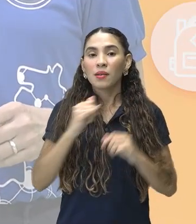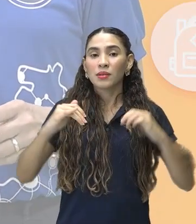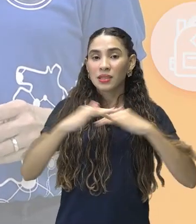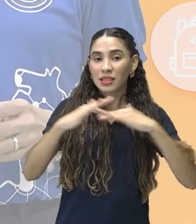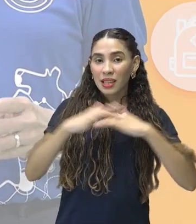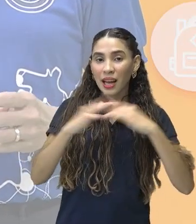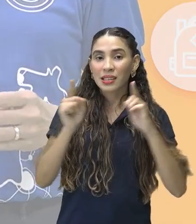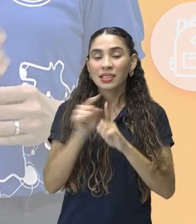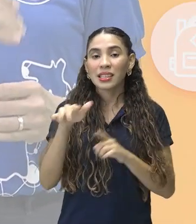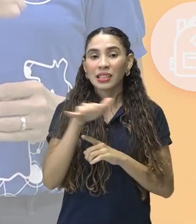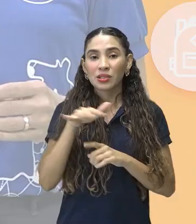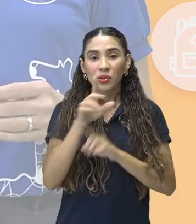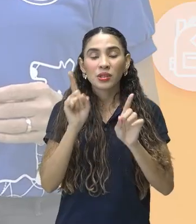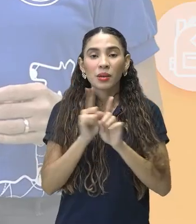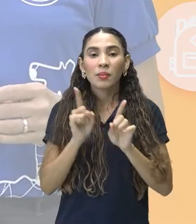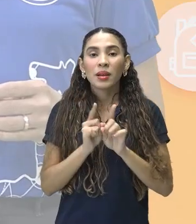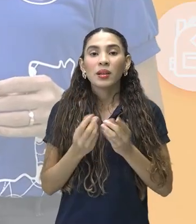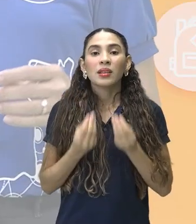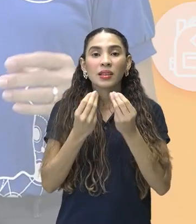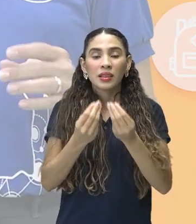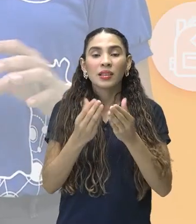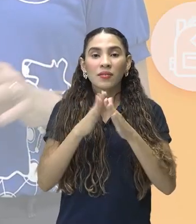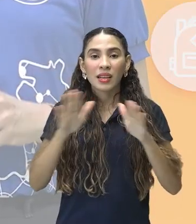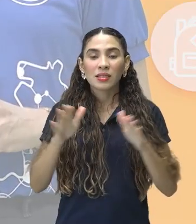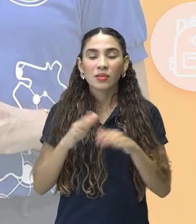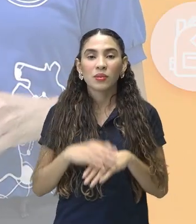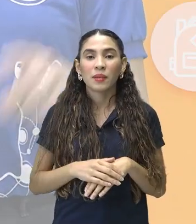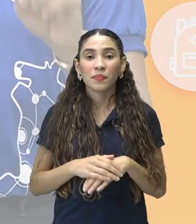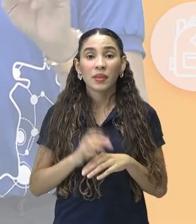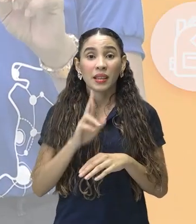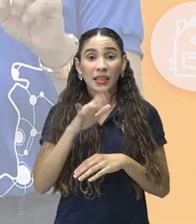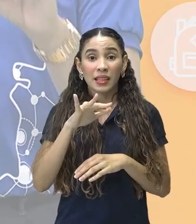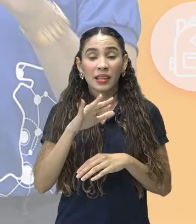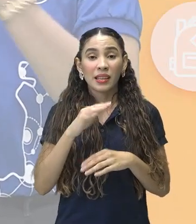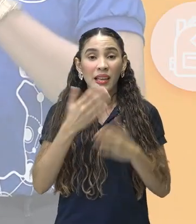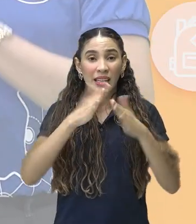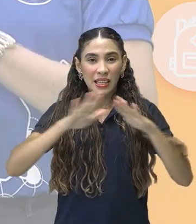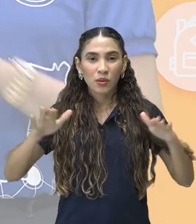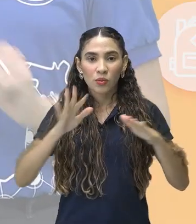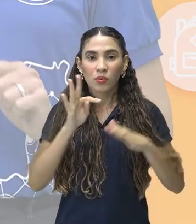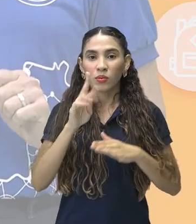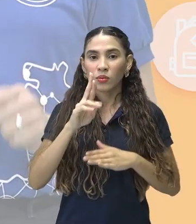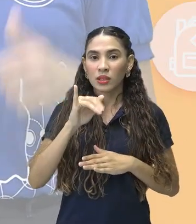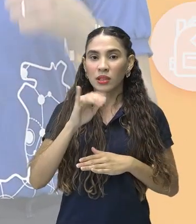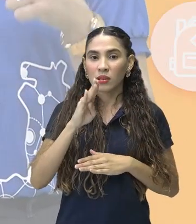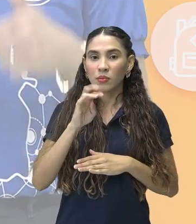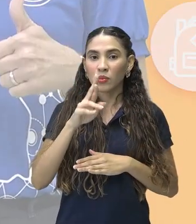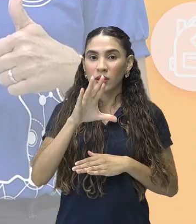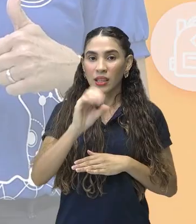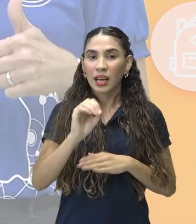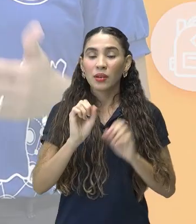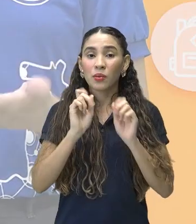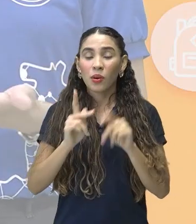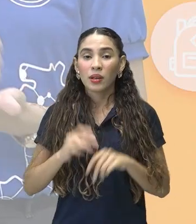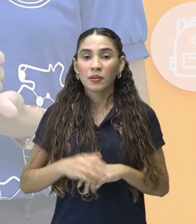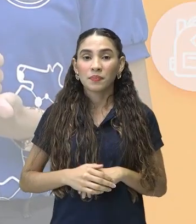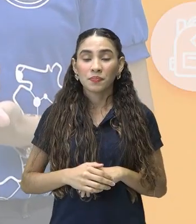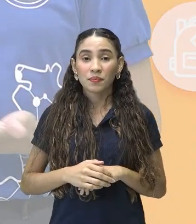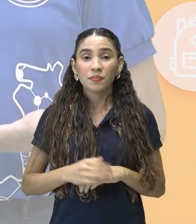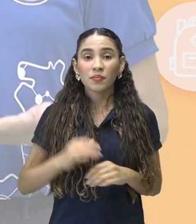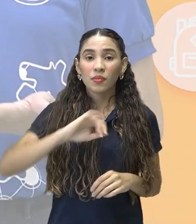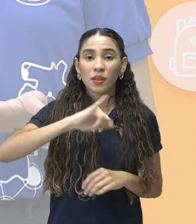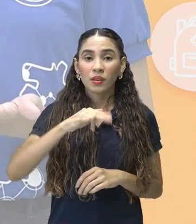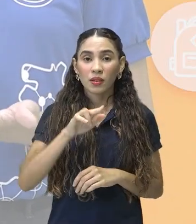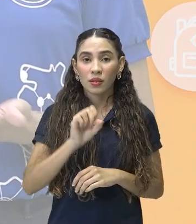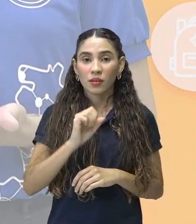cidades, essas regiões, que fossem banhadas por esse rio tributário. Ok, Juscelino trouxe essa